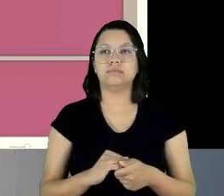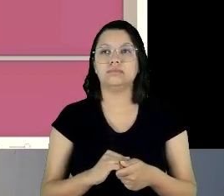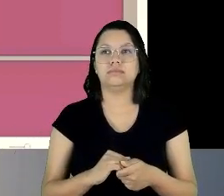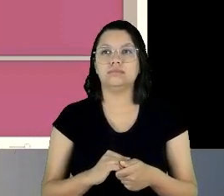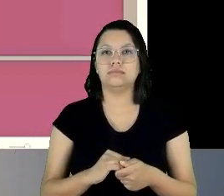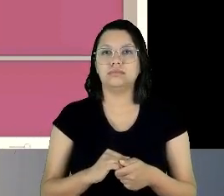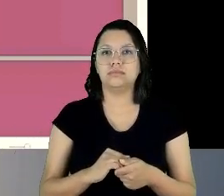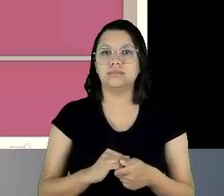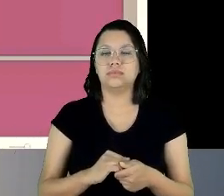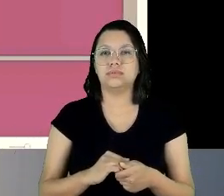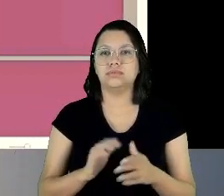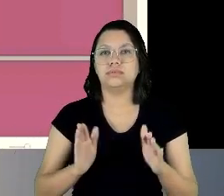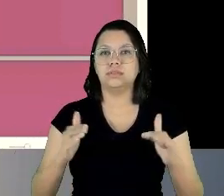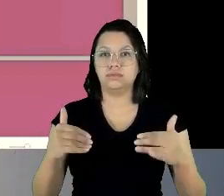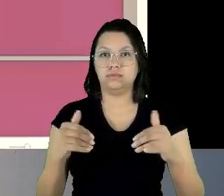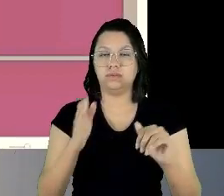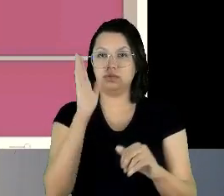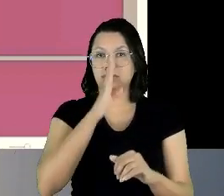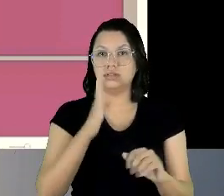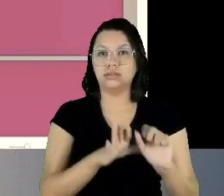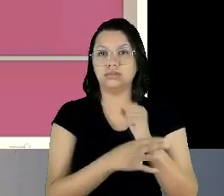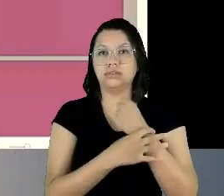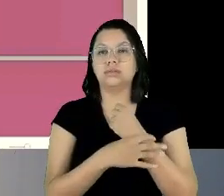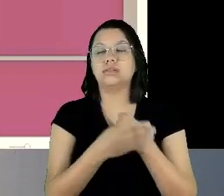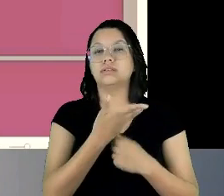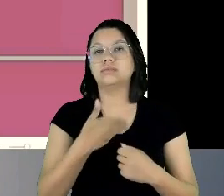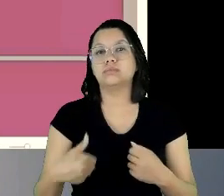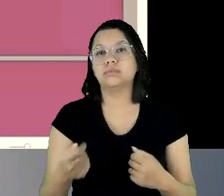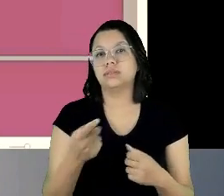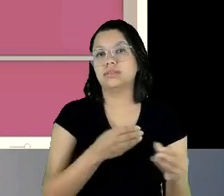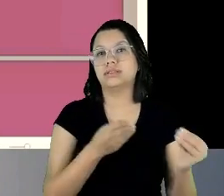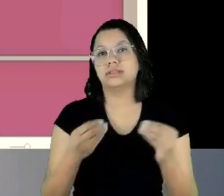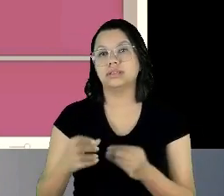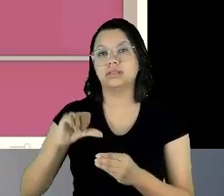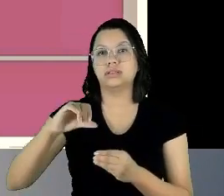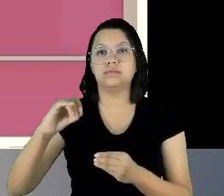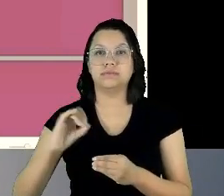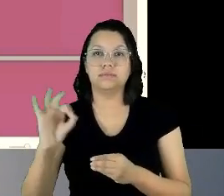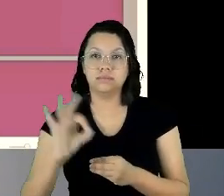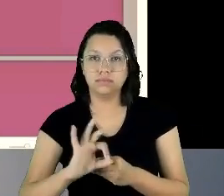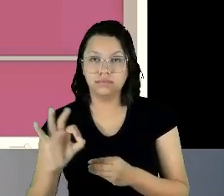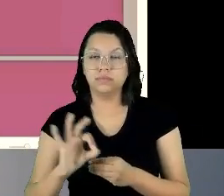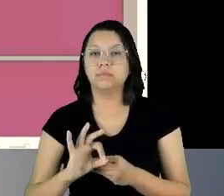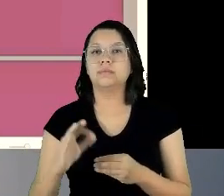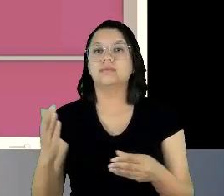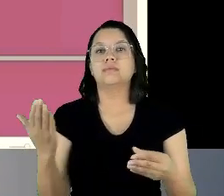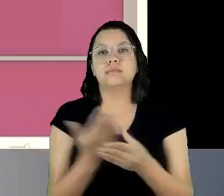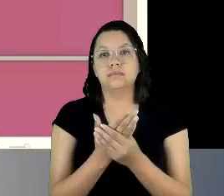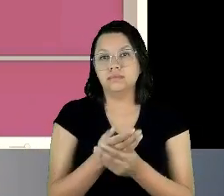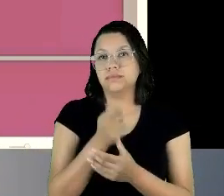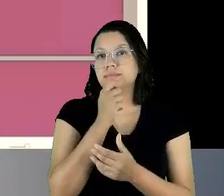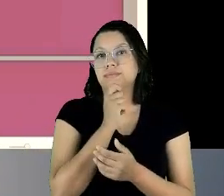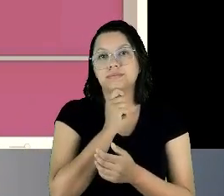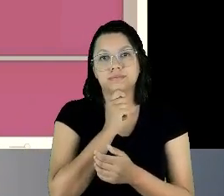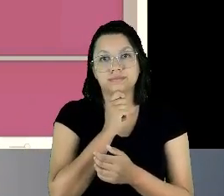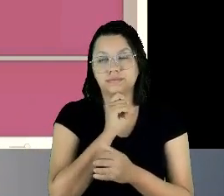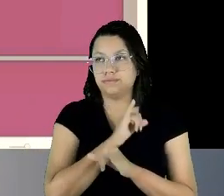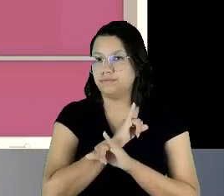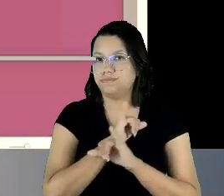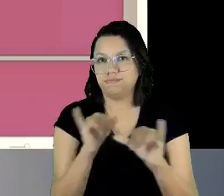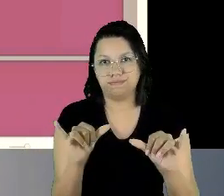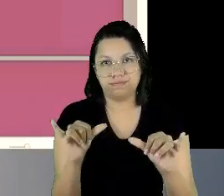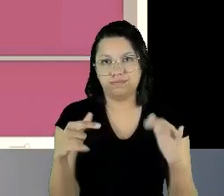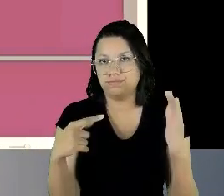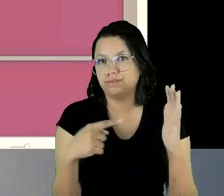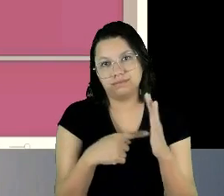o que o Fórum Brasileiro de Segurança Pública traz é que pelo menos 90% dos casos ainda não são